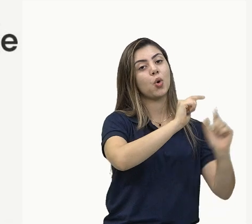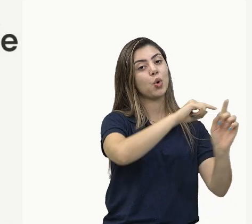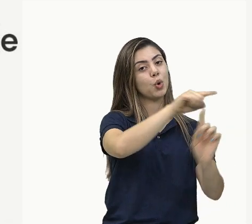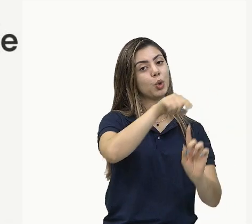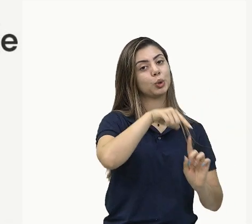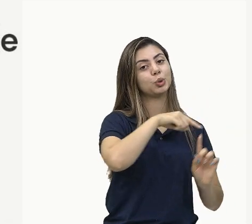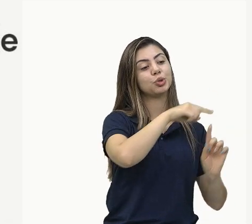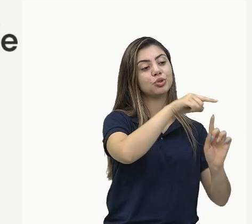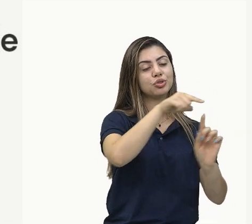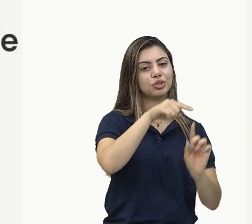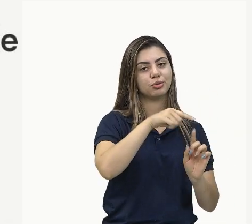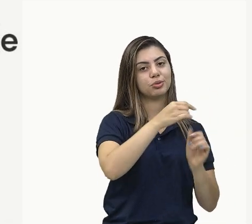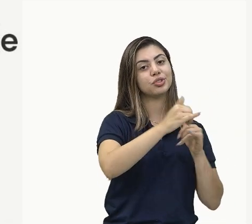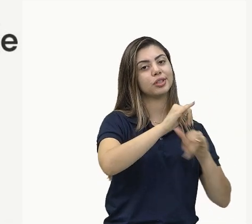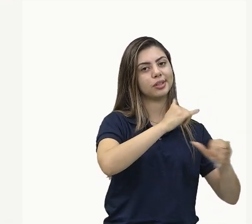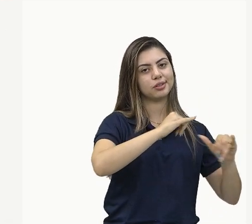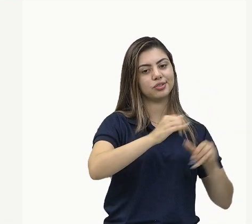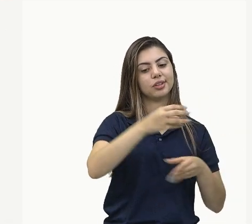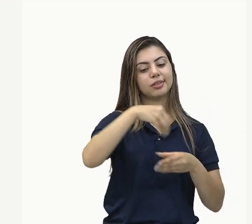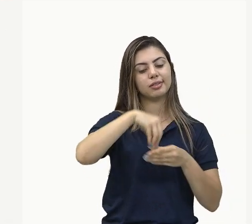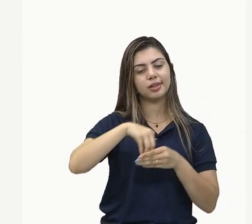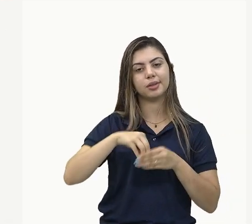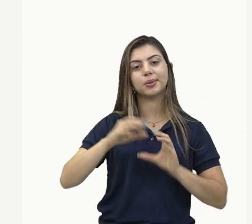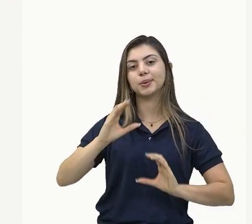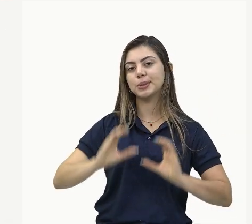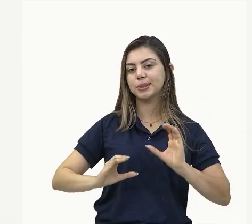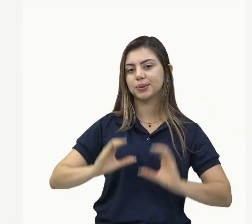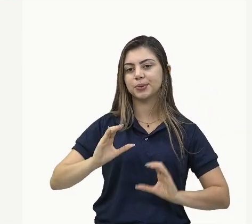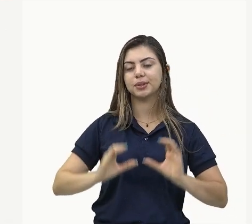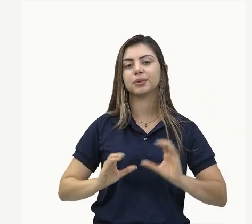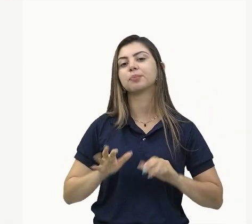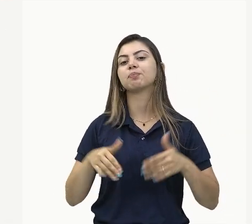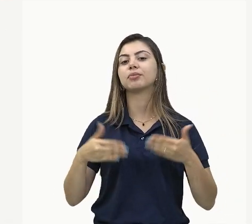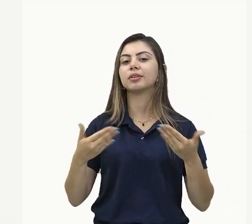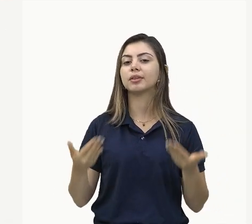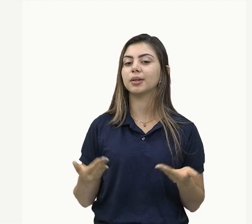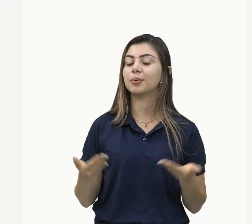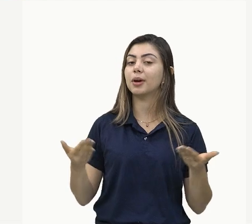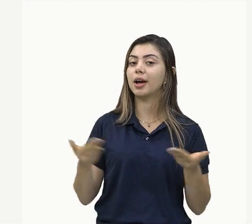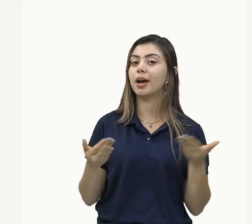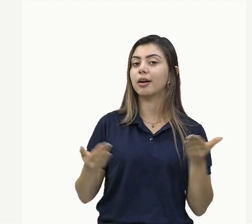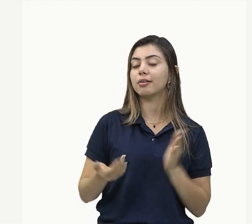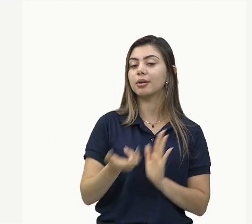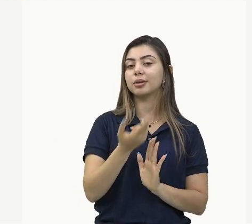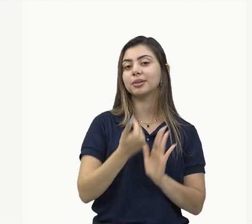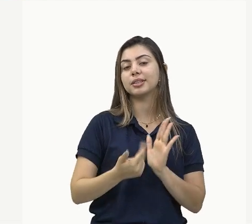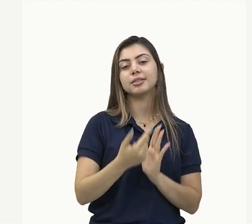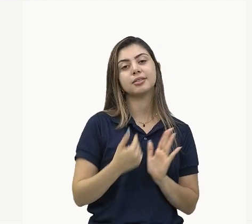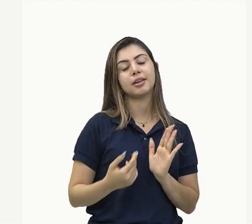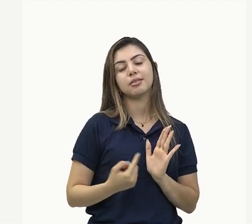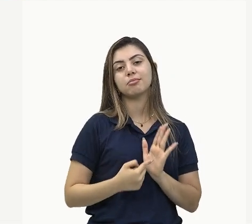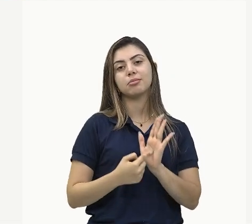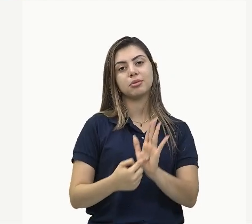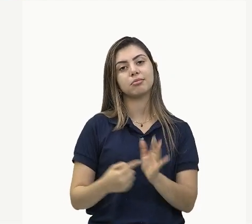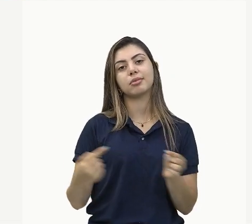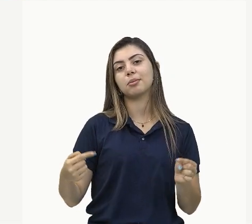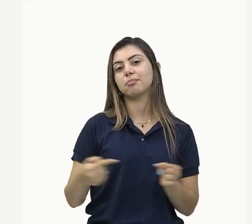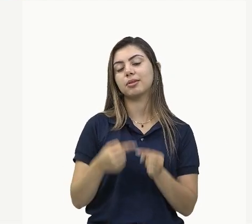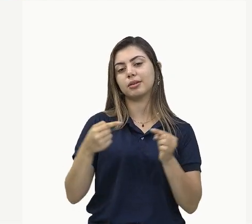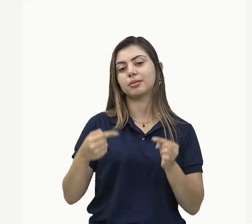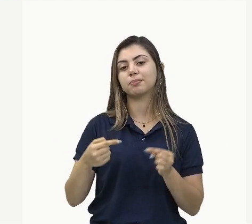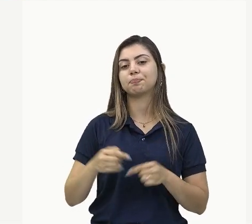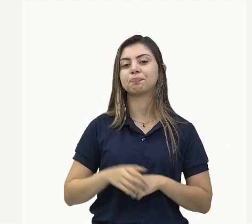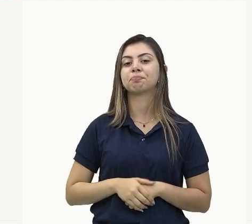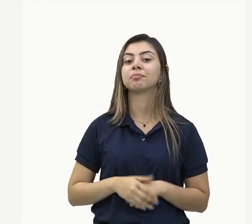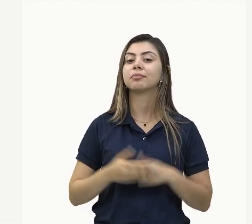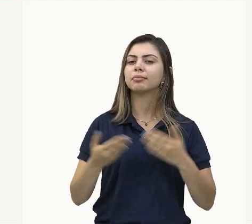um circuito em outras formas de energia. Então, o nosso esquema quer mostrar isto aí. Aí nós temos aí o